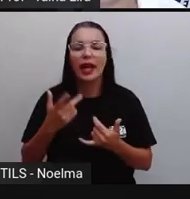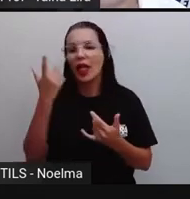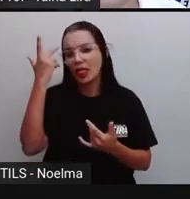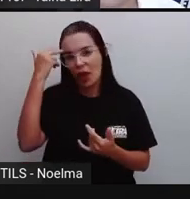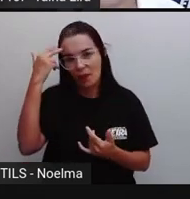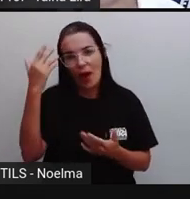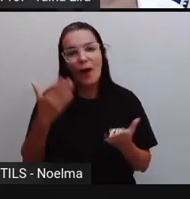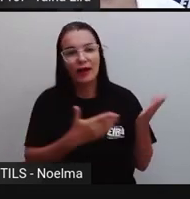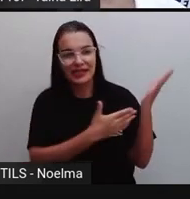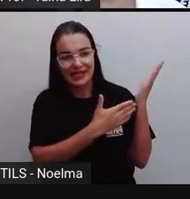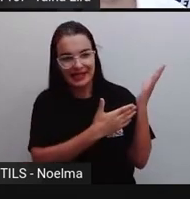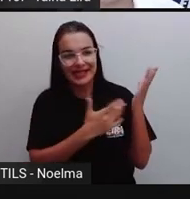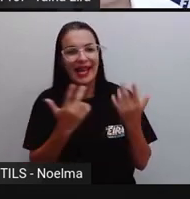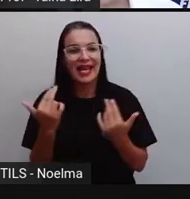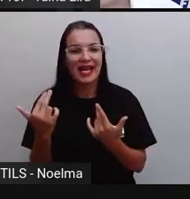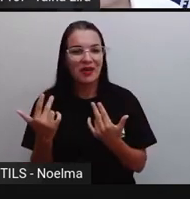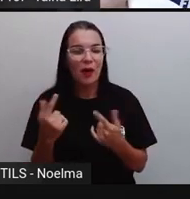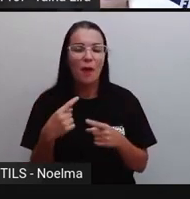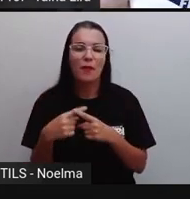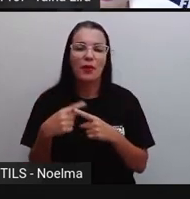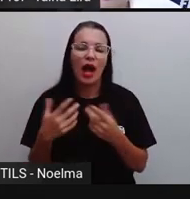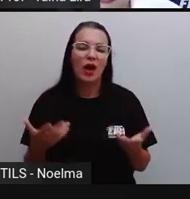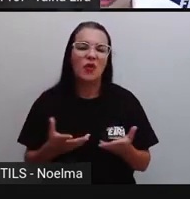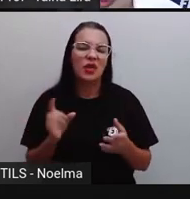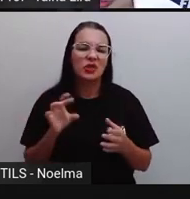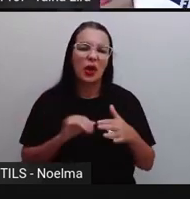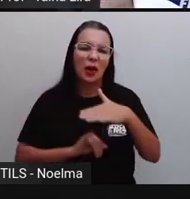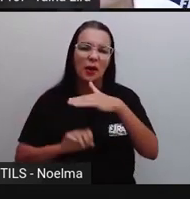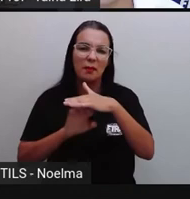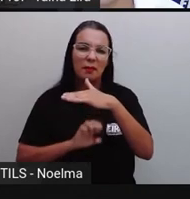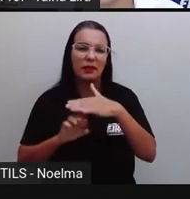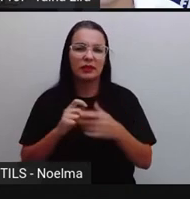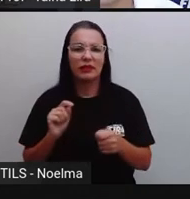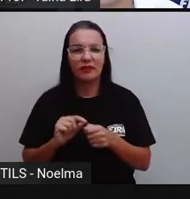usar brinquedos, né, que muitas vezes a gente mesmo fazia, tá?